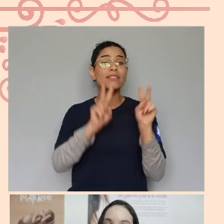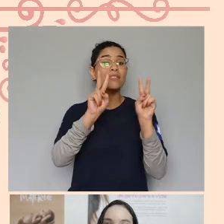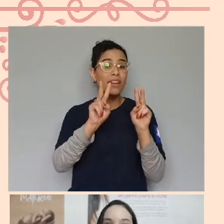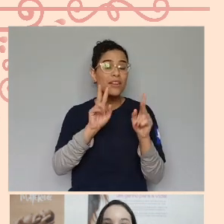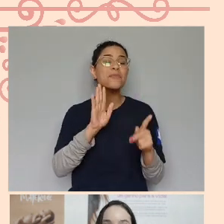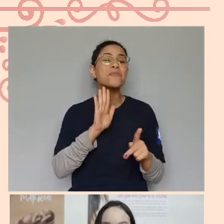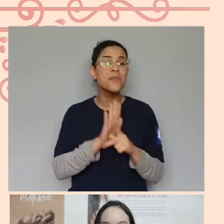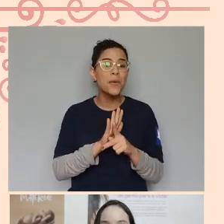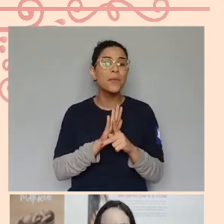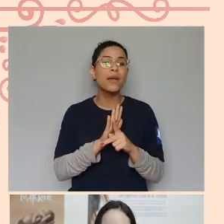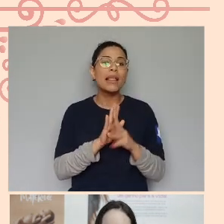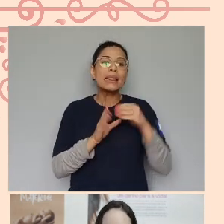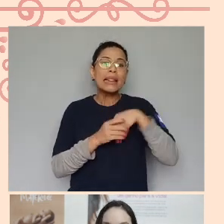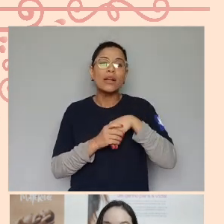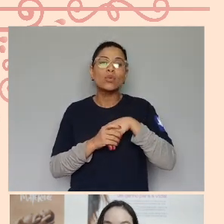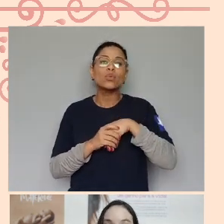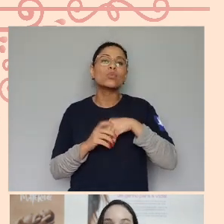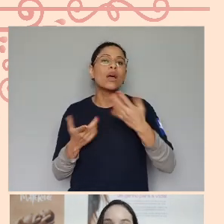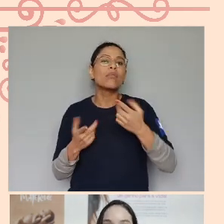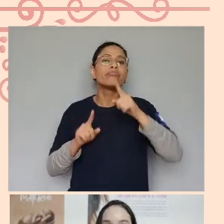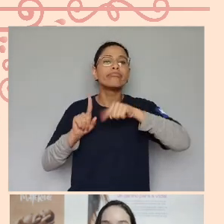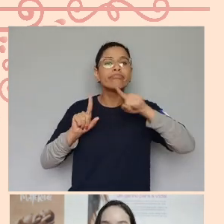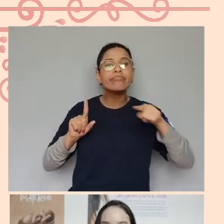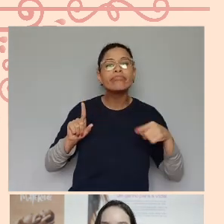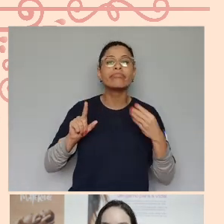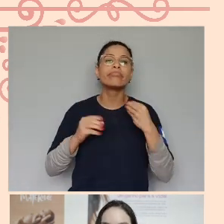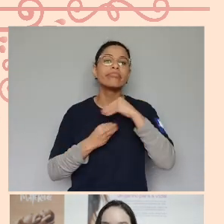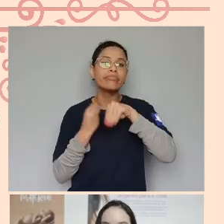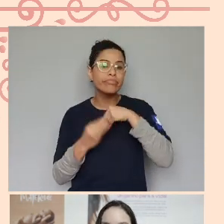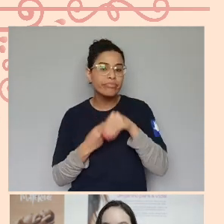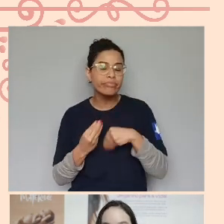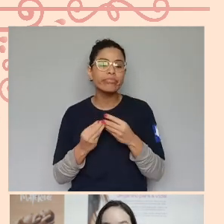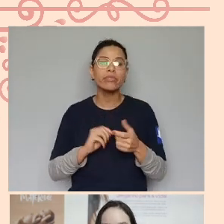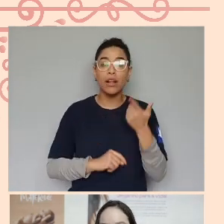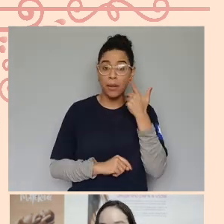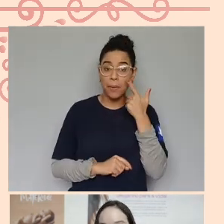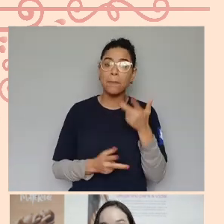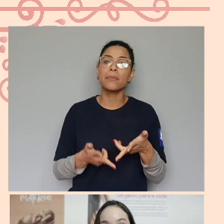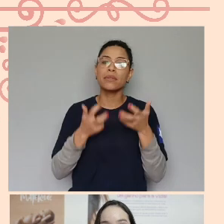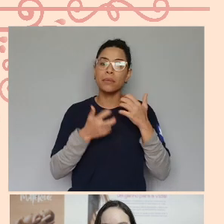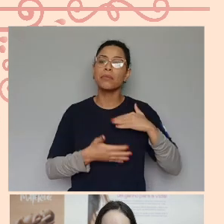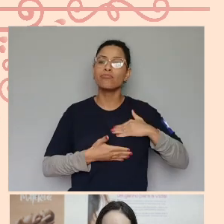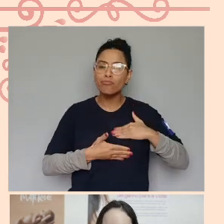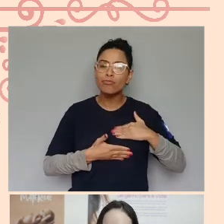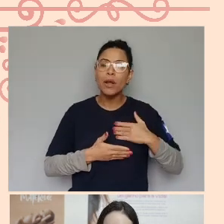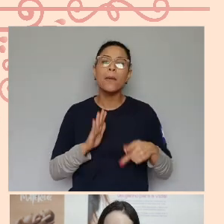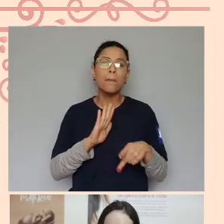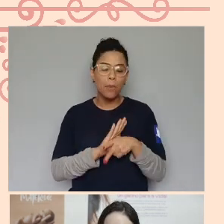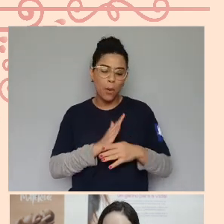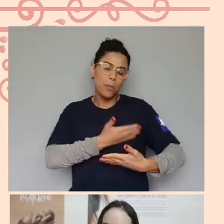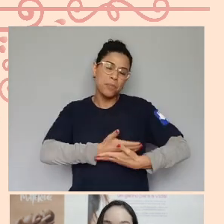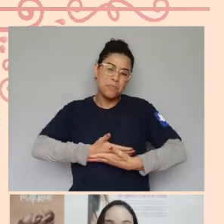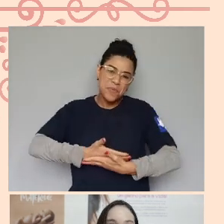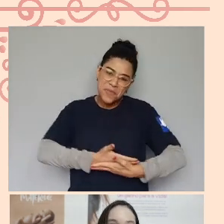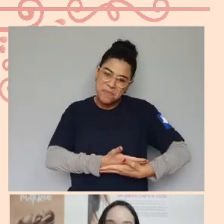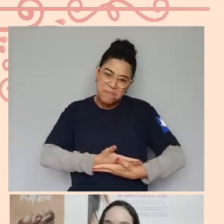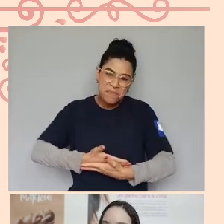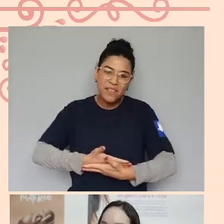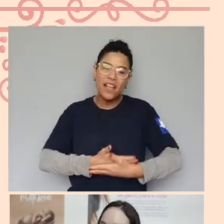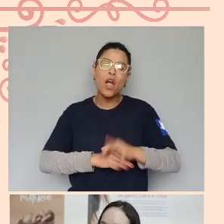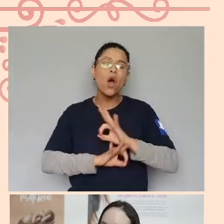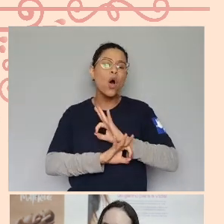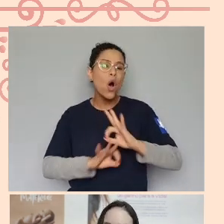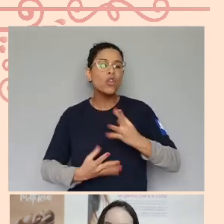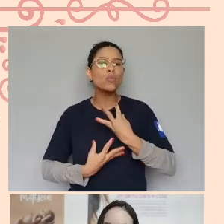leite materno sobre a fórmula. Então, em relação a nutrientes, a gente viu que o leite materno ele é espécie específico para o bebê, ele tem uma